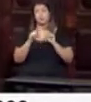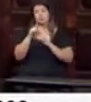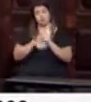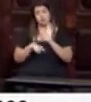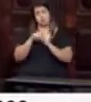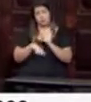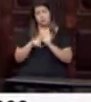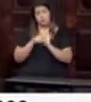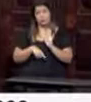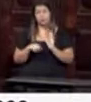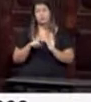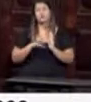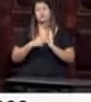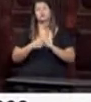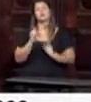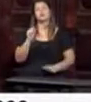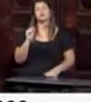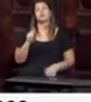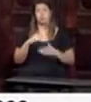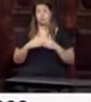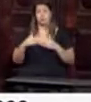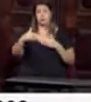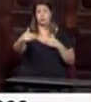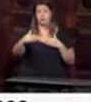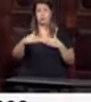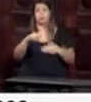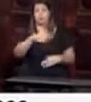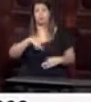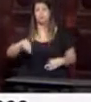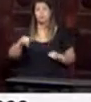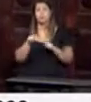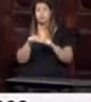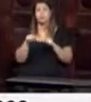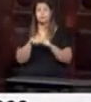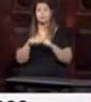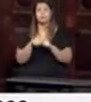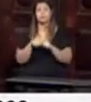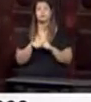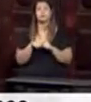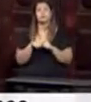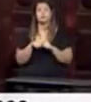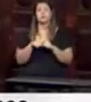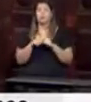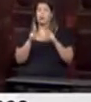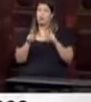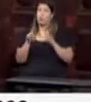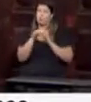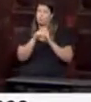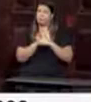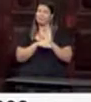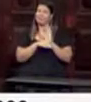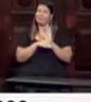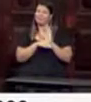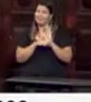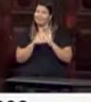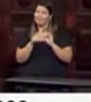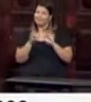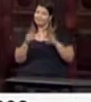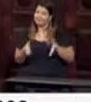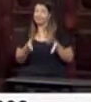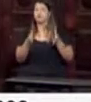desconto, o que significa que no longo prazo nós estamos sim abrindo mão de receita para